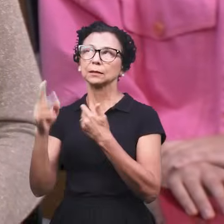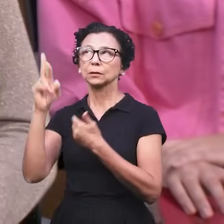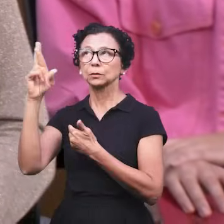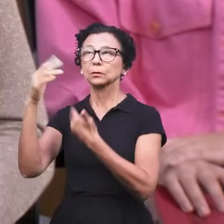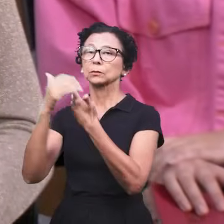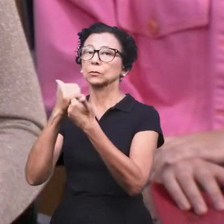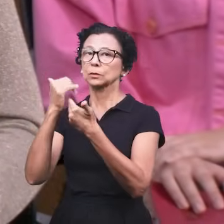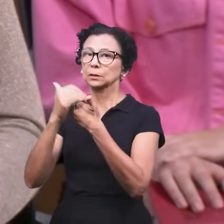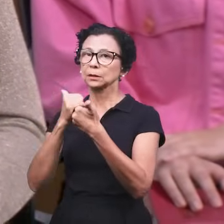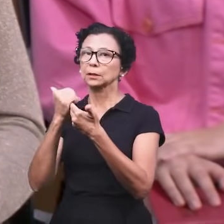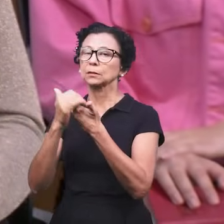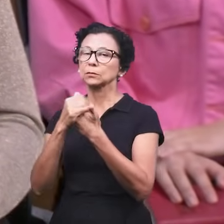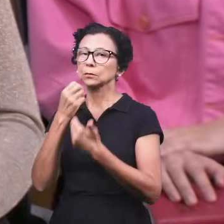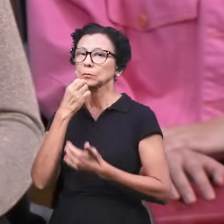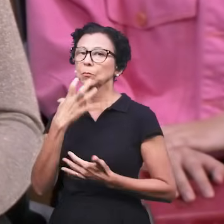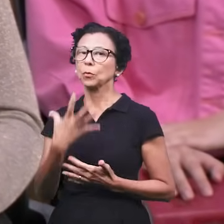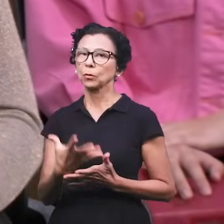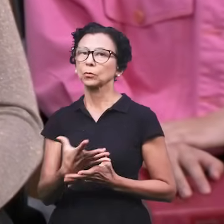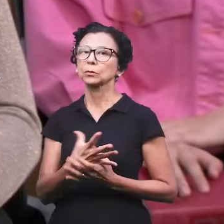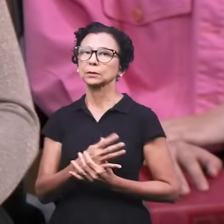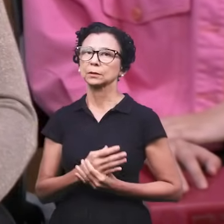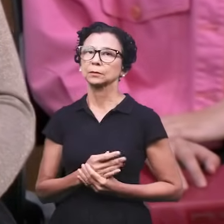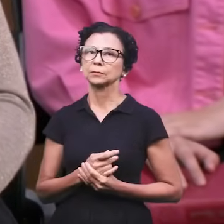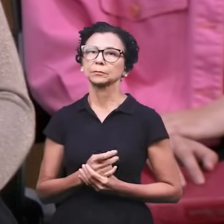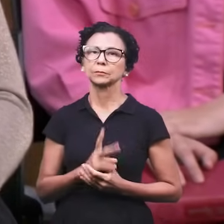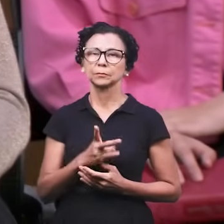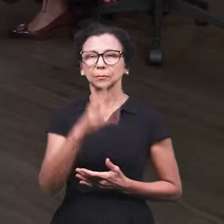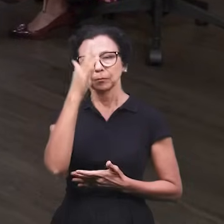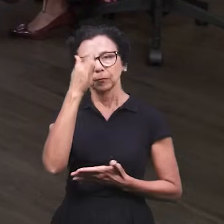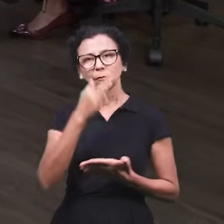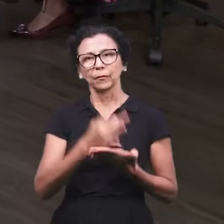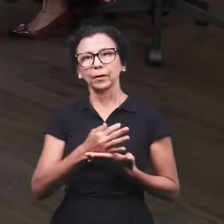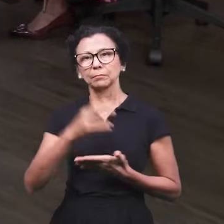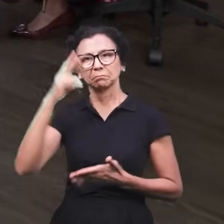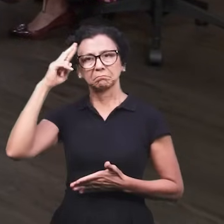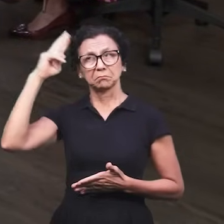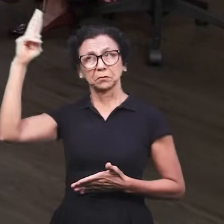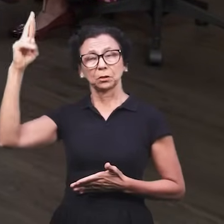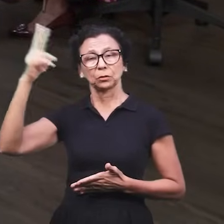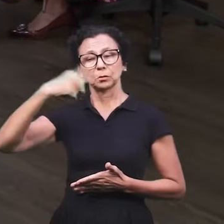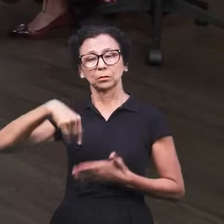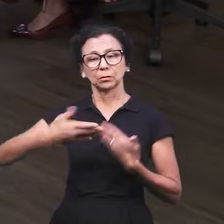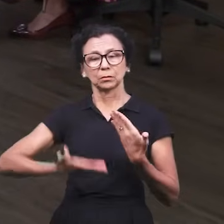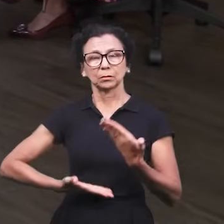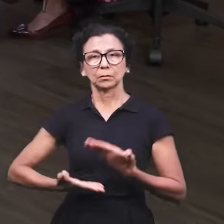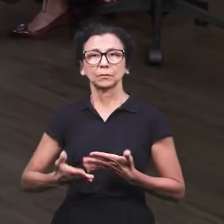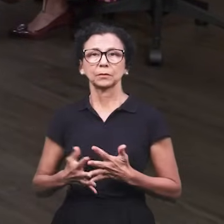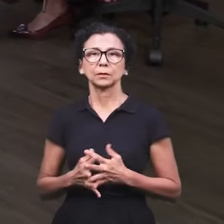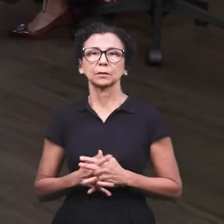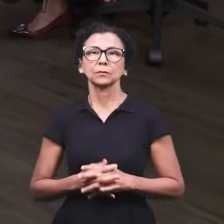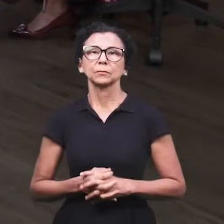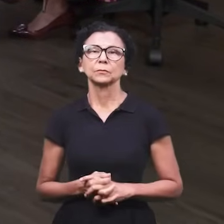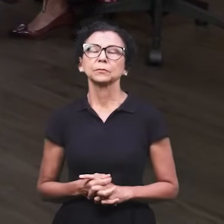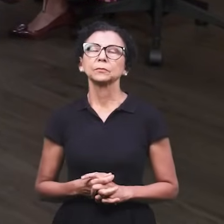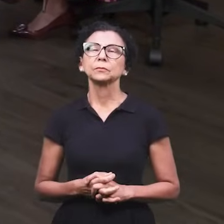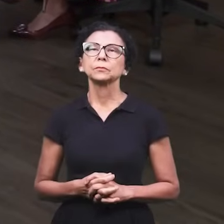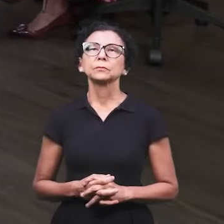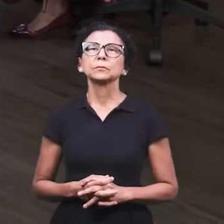os Amém. nossos e viver nessa certeza, né, de fé em fé. Ele é Senhor, né? Nós somos servos. E a principal preocupação do